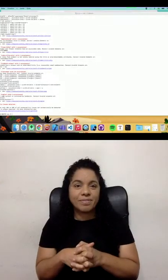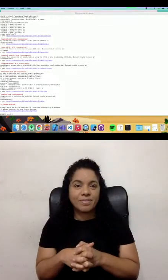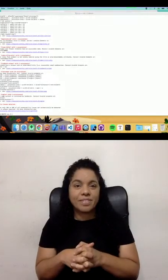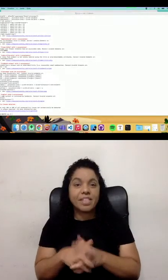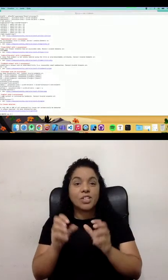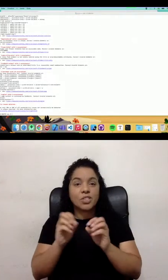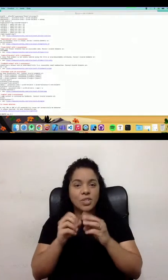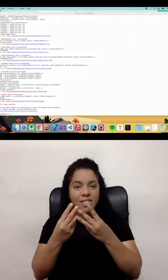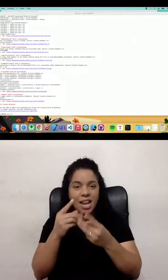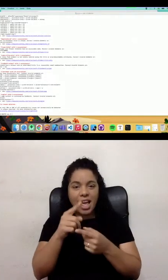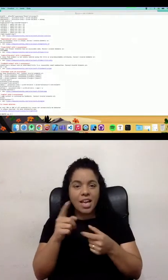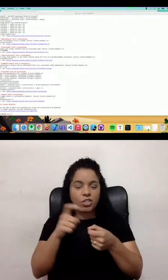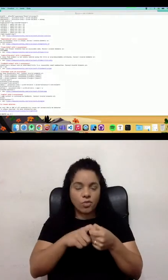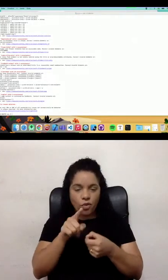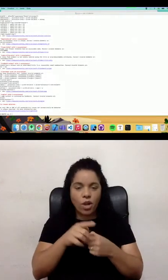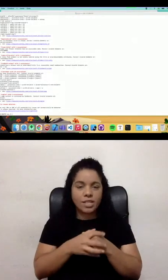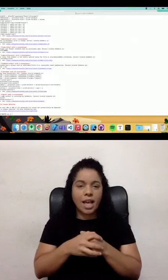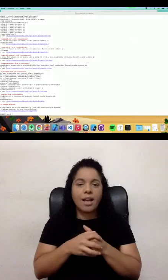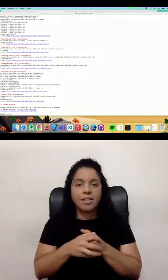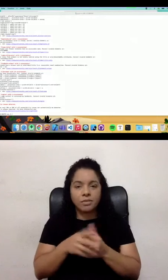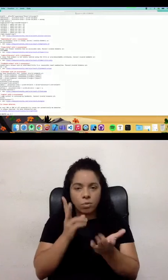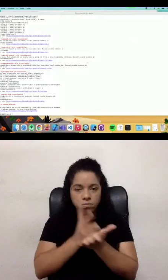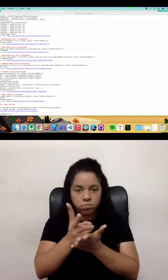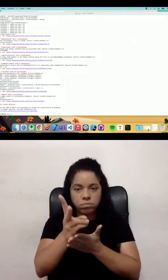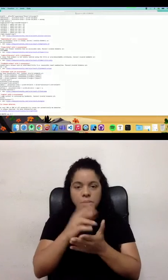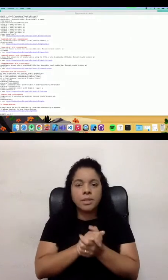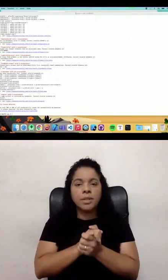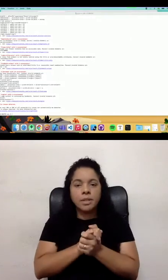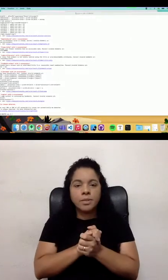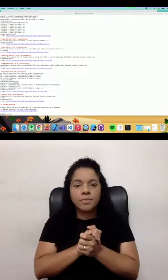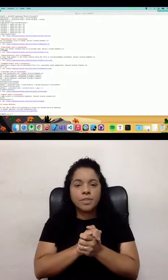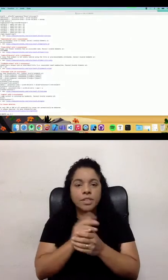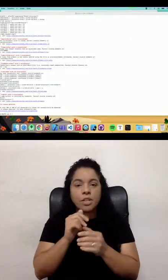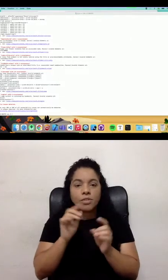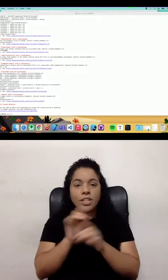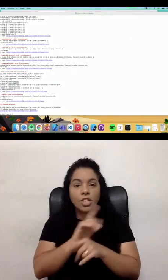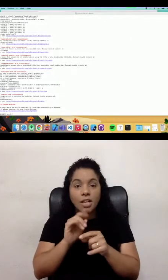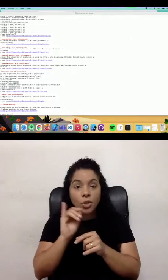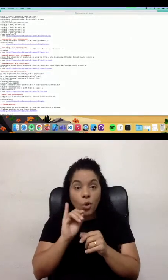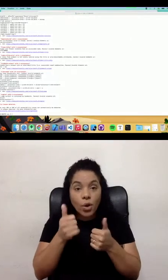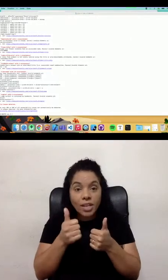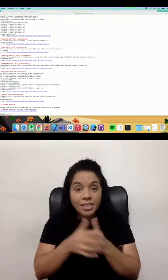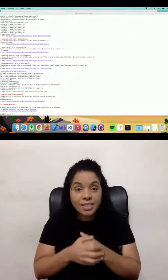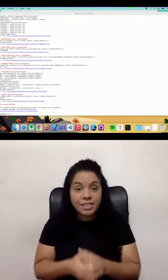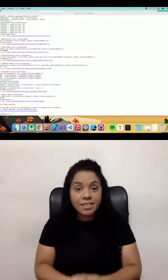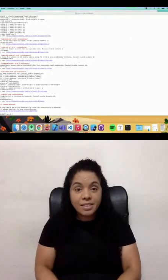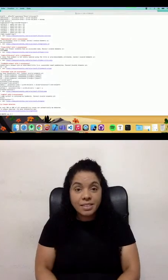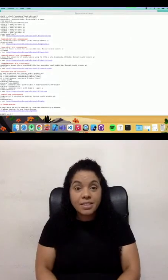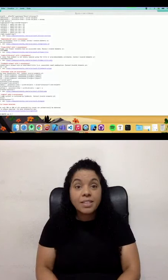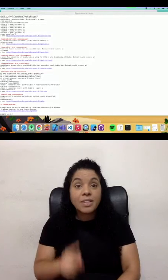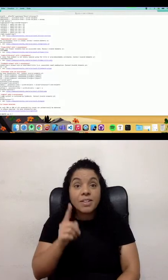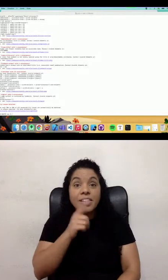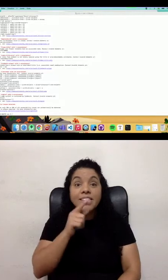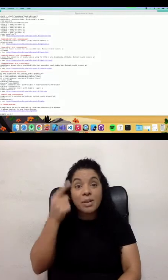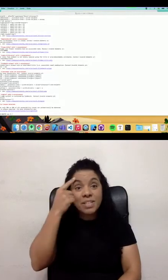slide, vou voltar agora para o slide, não vou fugir mais não, gente, senão fica chato para vocês. Oi? Achei que você tinha me